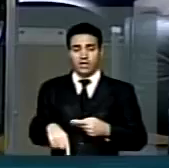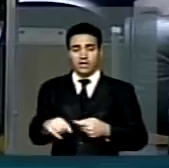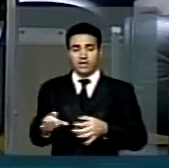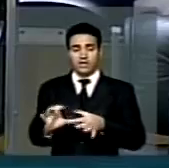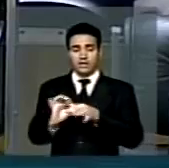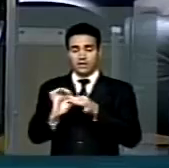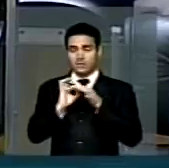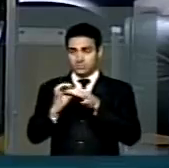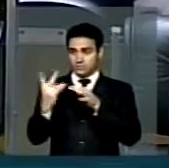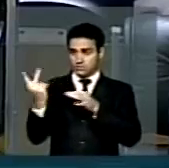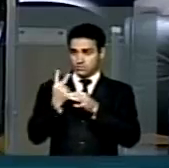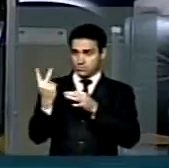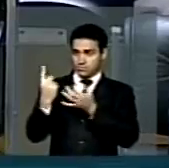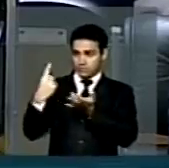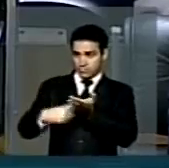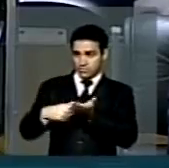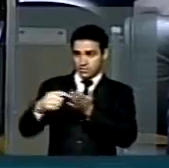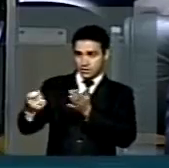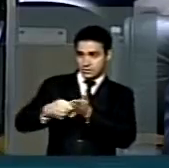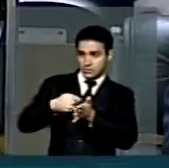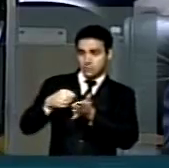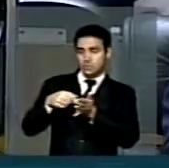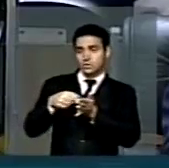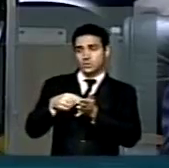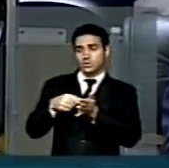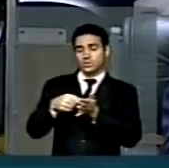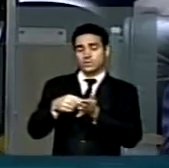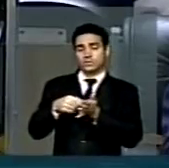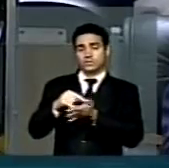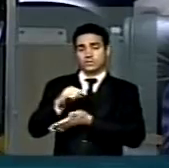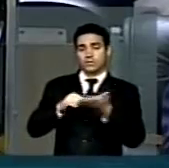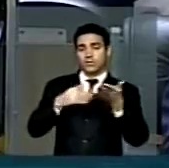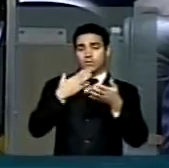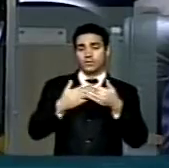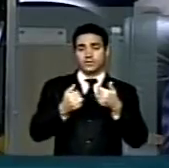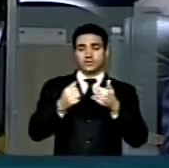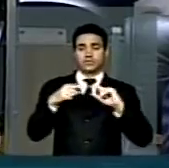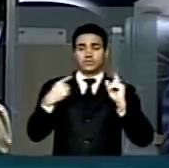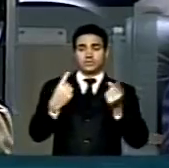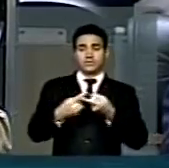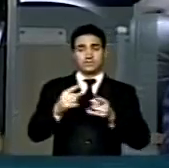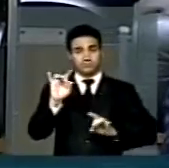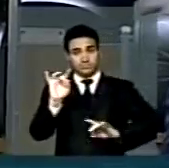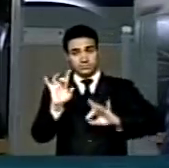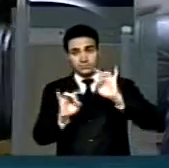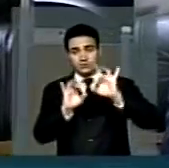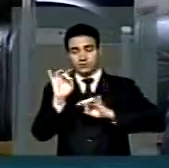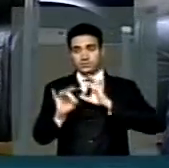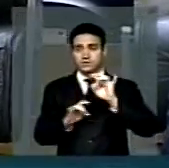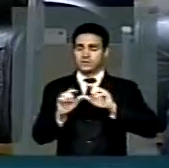de autoria desta sessão solene, para o seu pronunciamento.